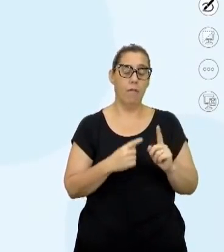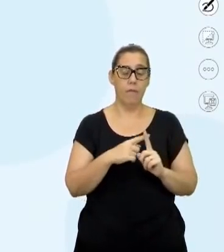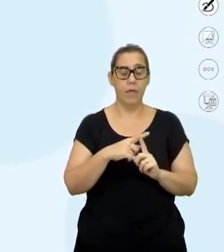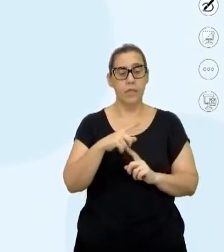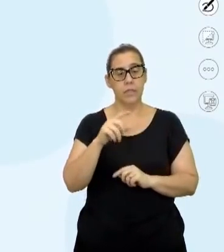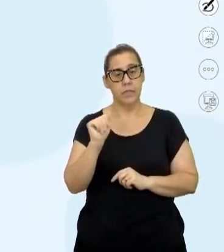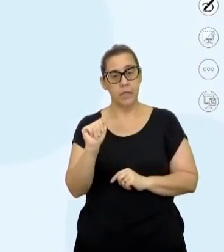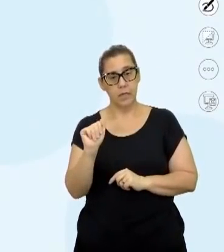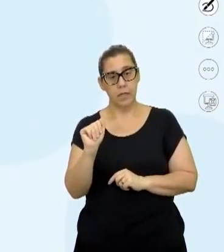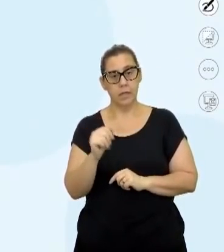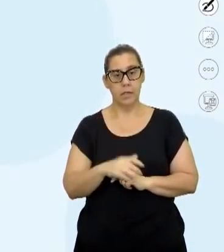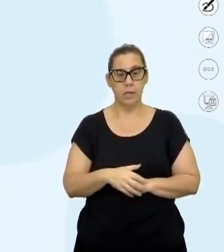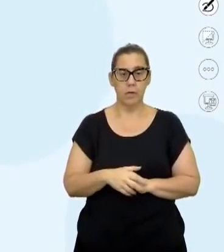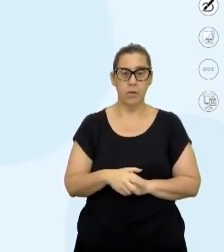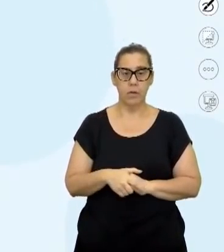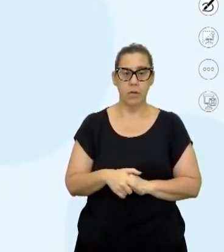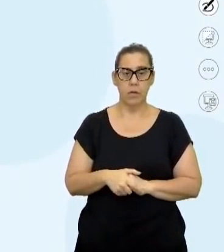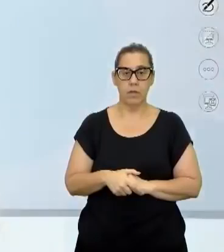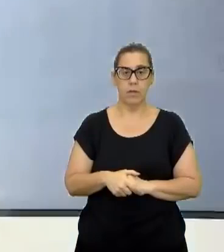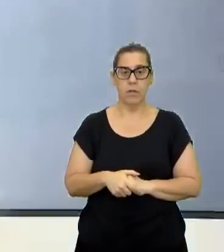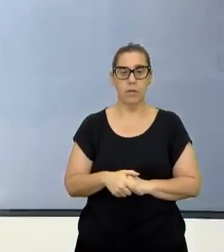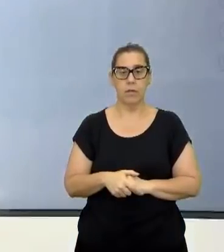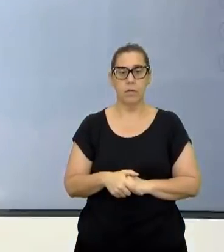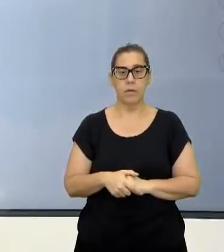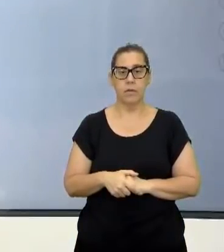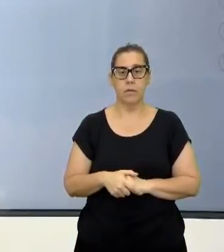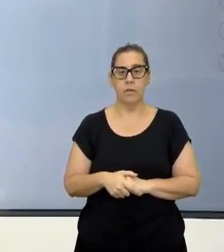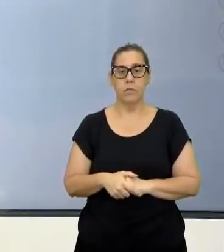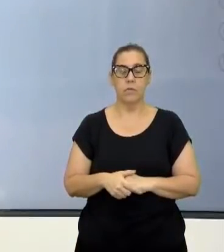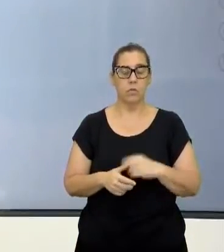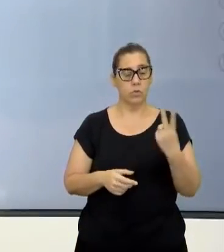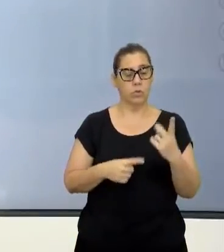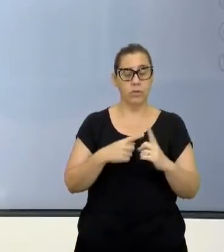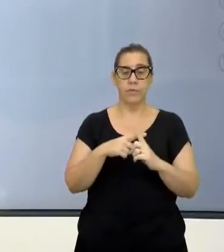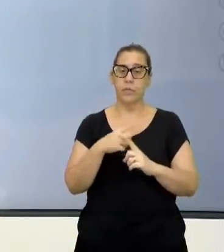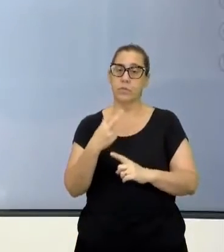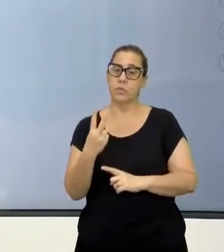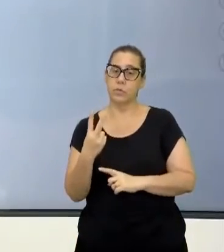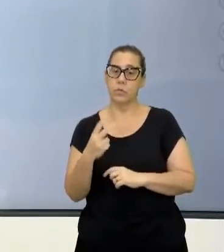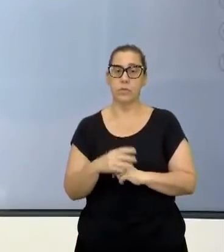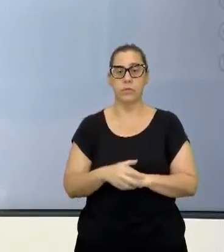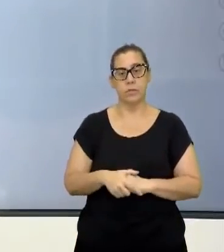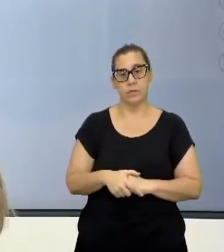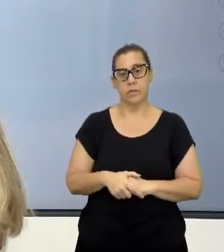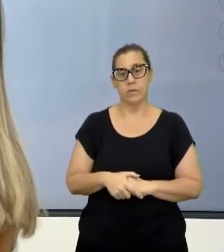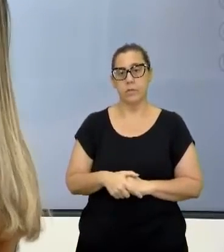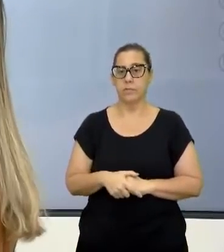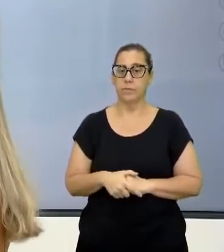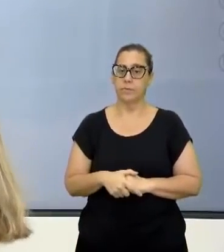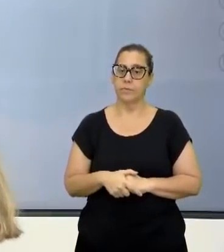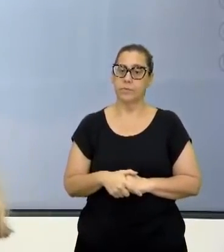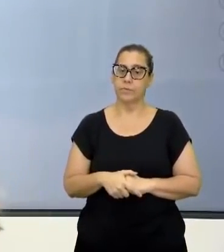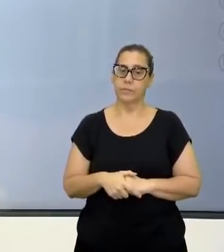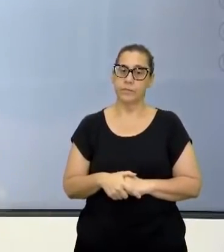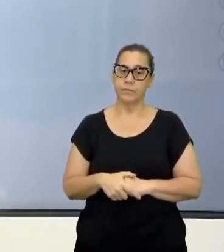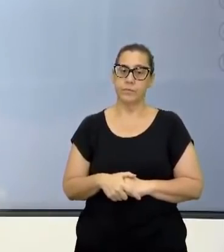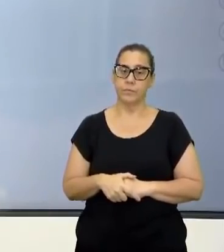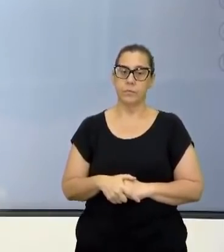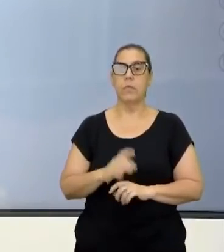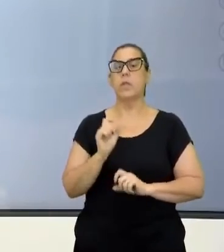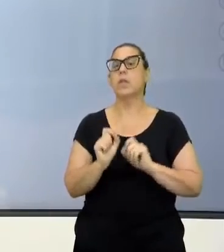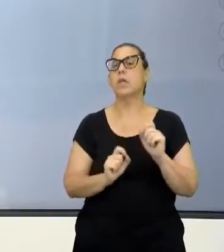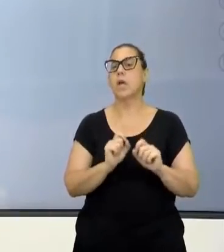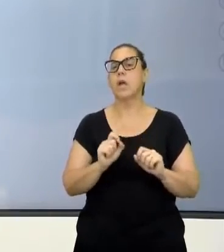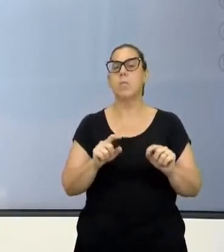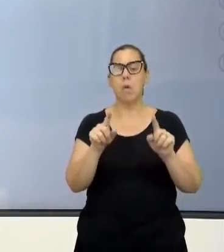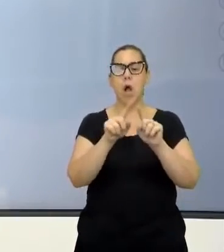Eu sempre olho as pontas, ó, A vezes A, e aqui é o 2 vezes 2. Então, é esse quadradinho aqui. E aí, ó, quem vai ser o